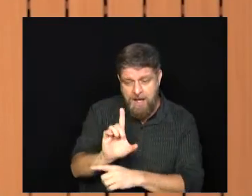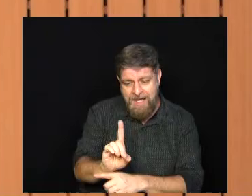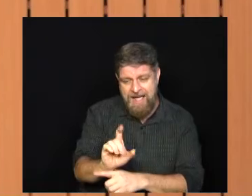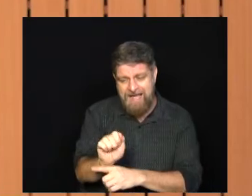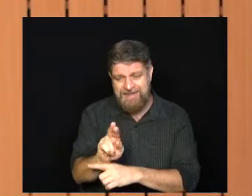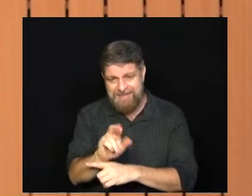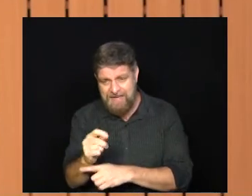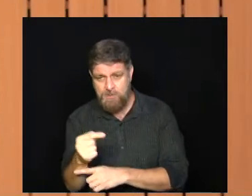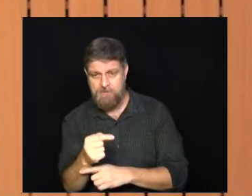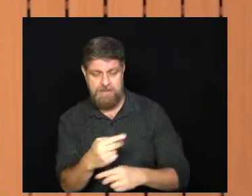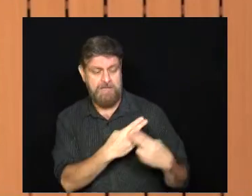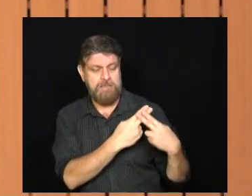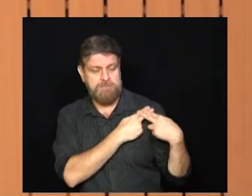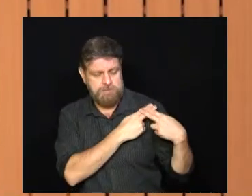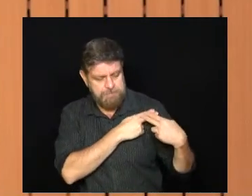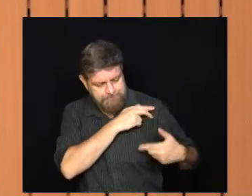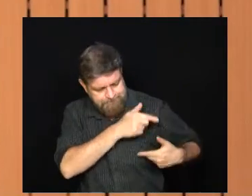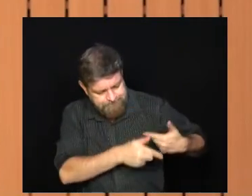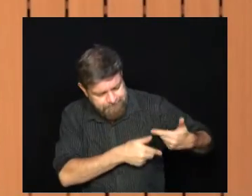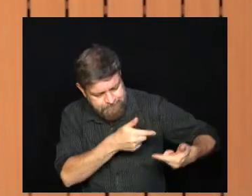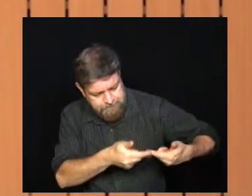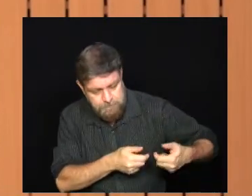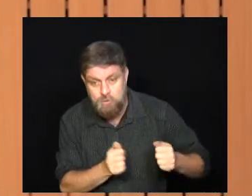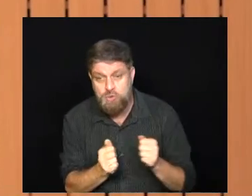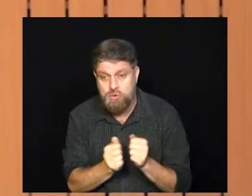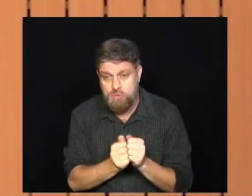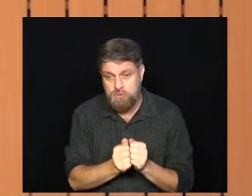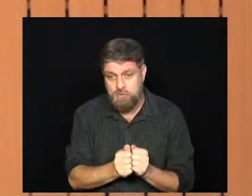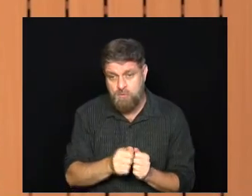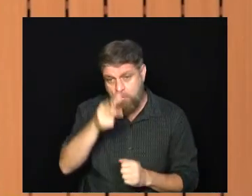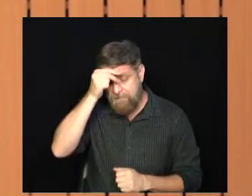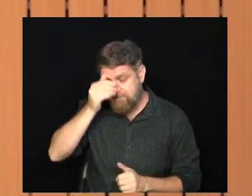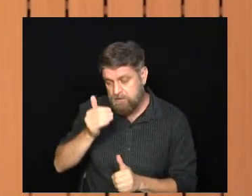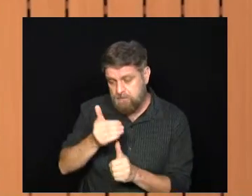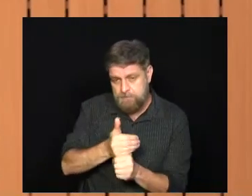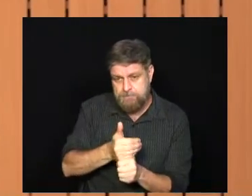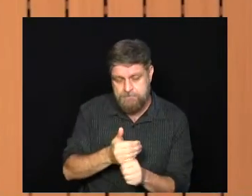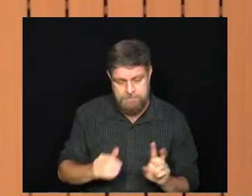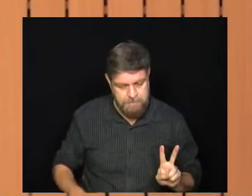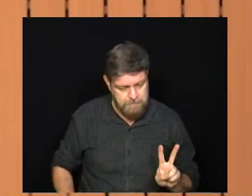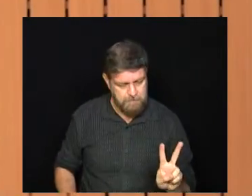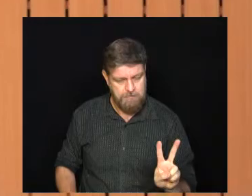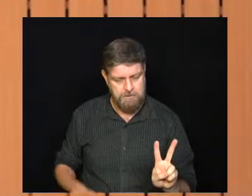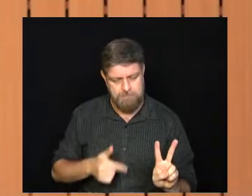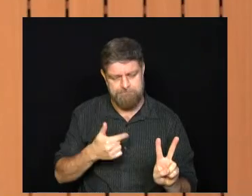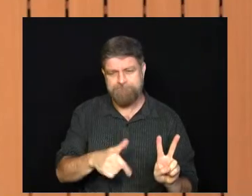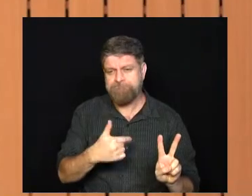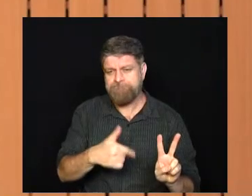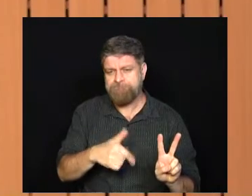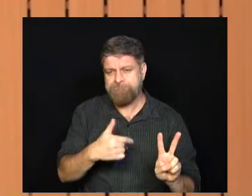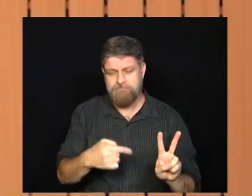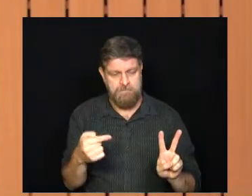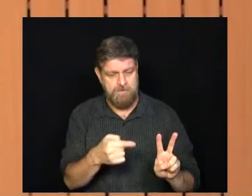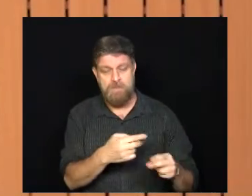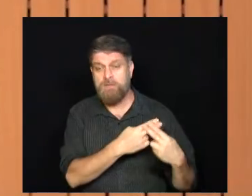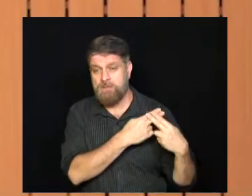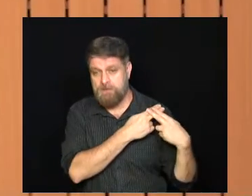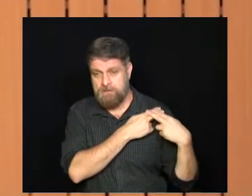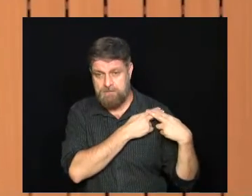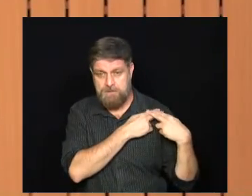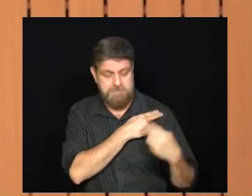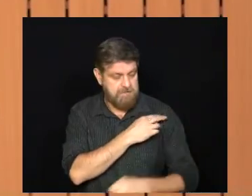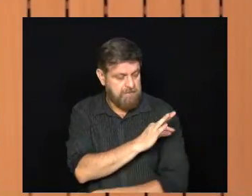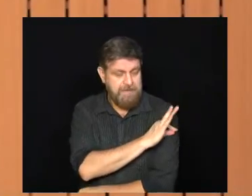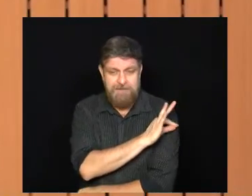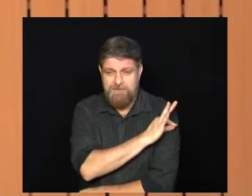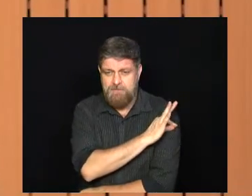condução que o prefeito Dário Saad e o vice-prefeito Vanderlei de Almeida têm feito na Prefeitura tem sido